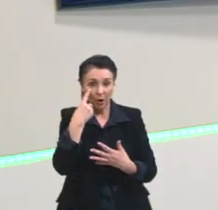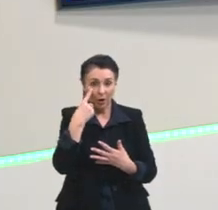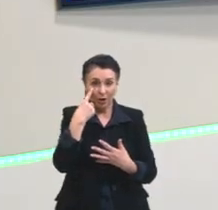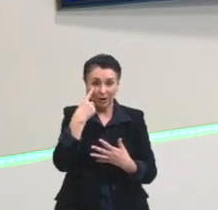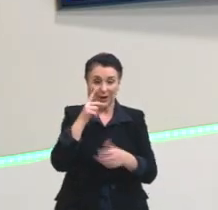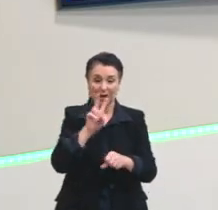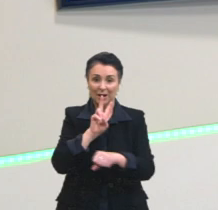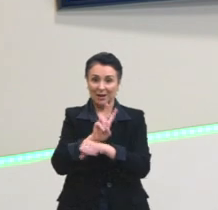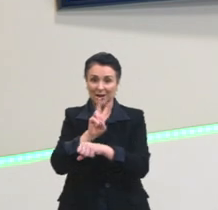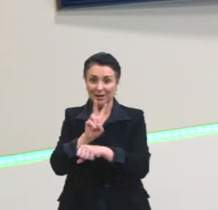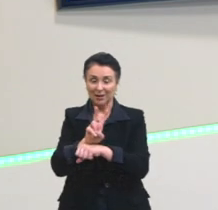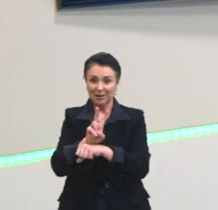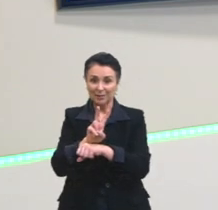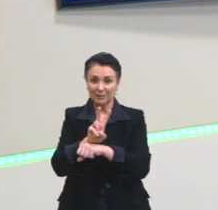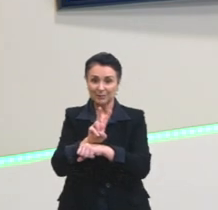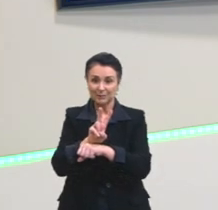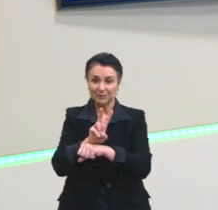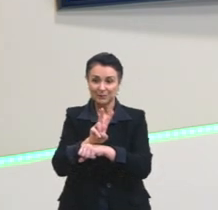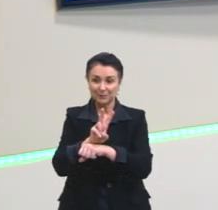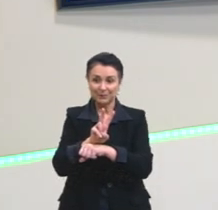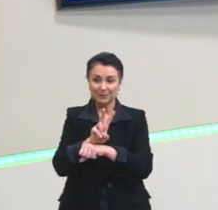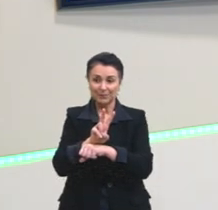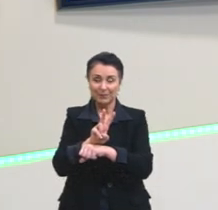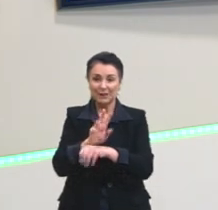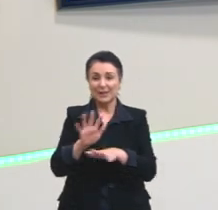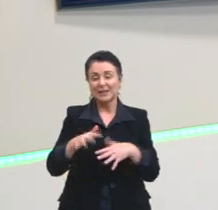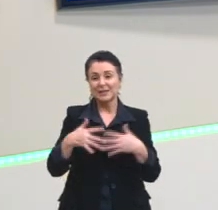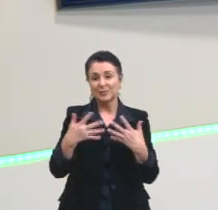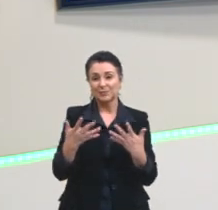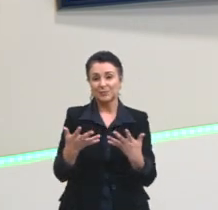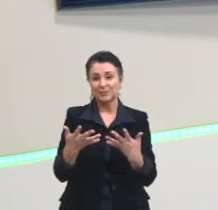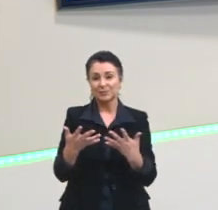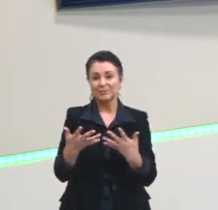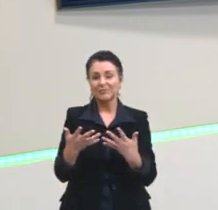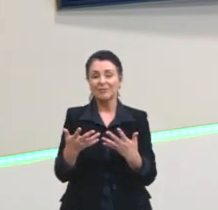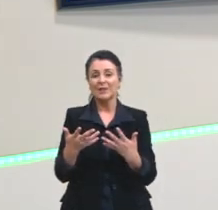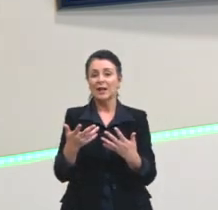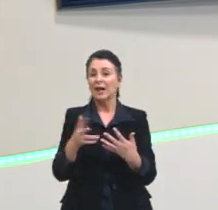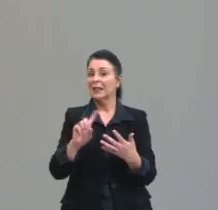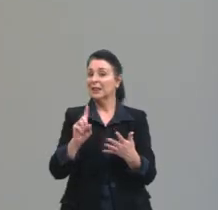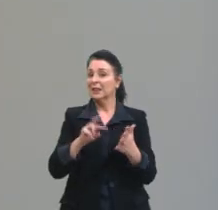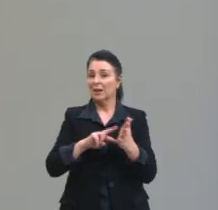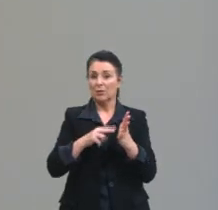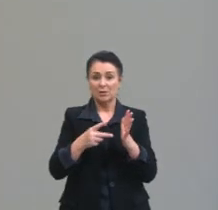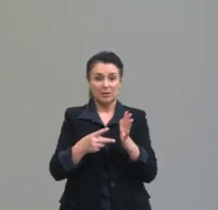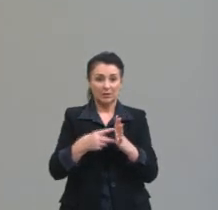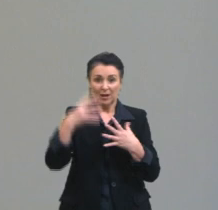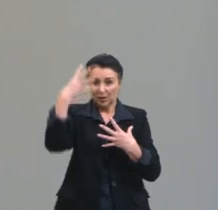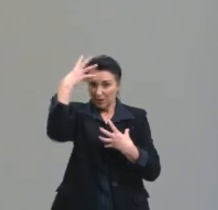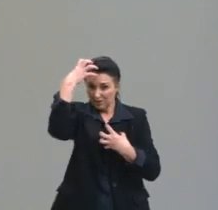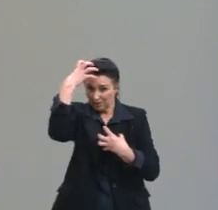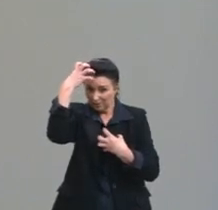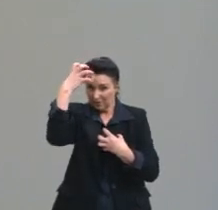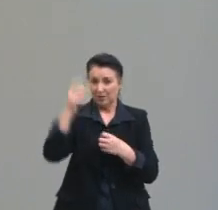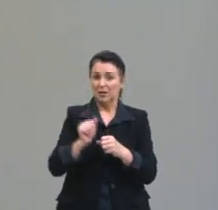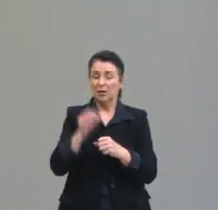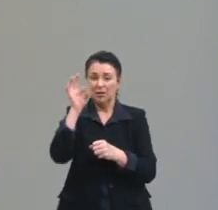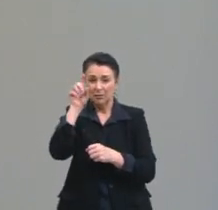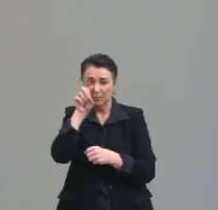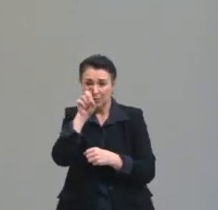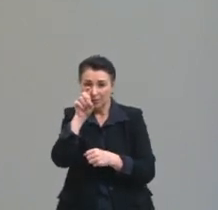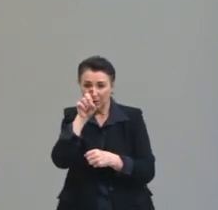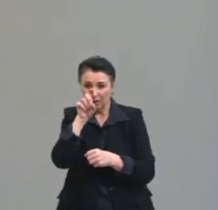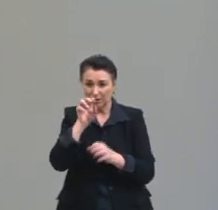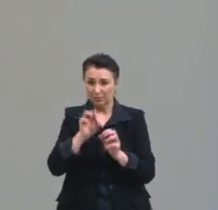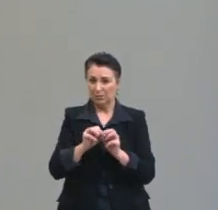o rato aqui já de primeiro então não quer dizer que eu vou pagar mais próximo do rato e nem do macaco ele